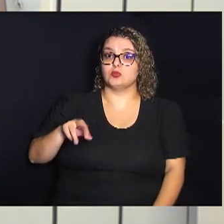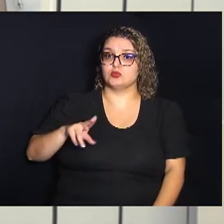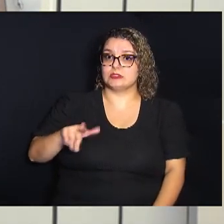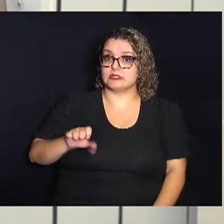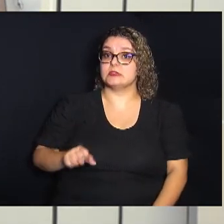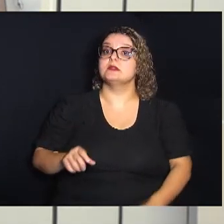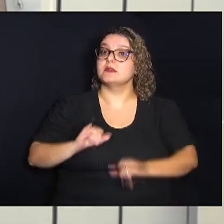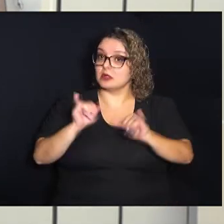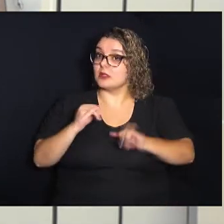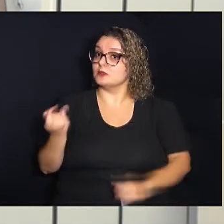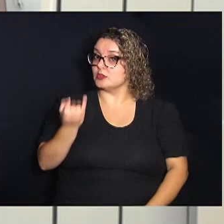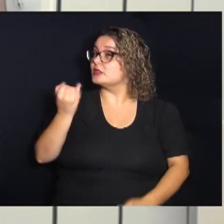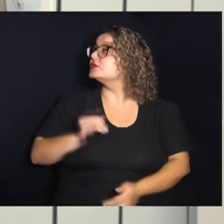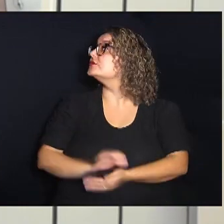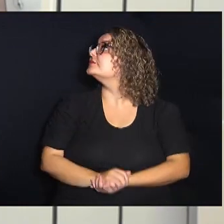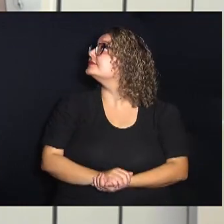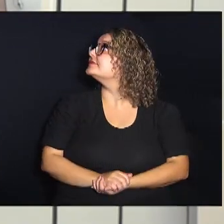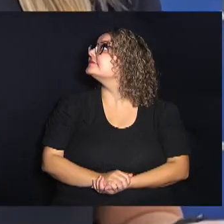só.